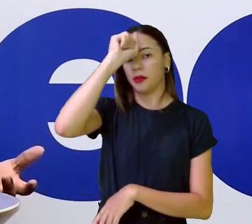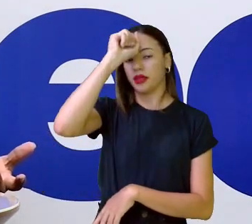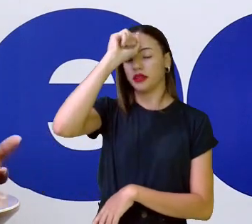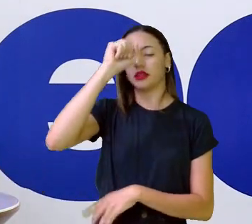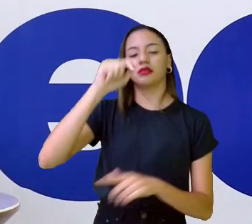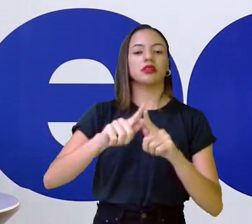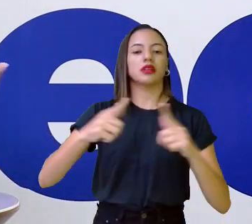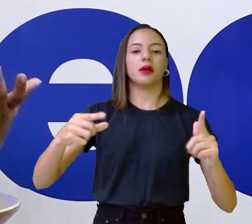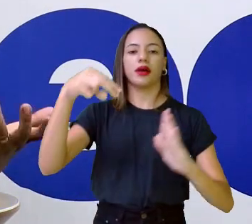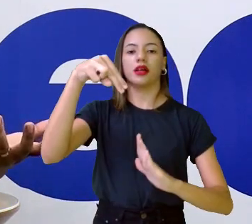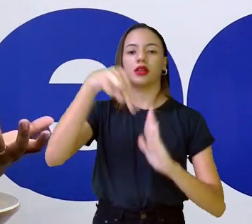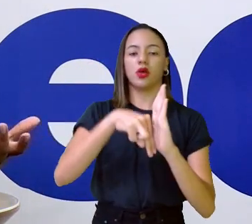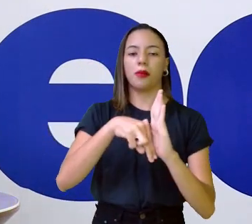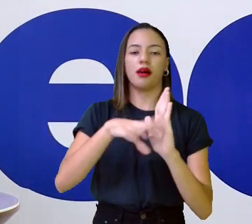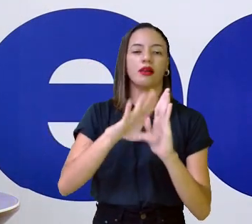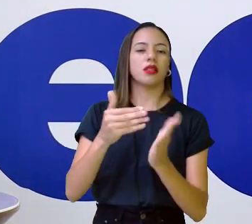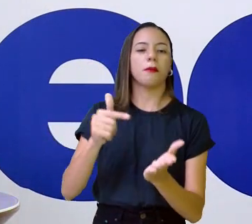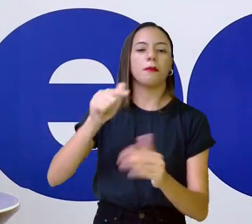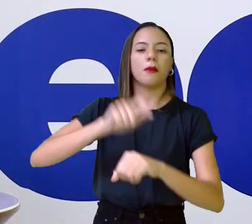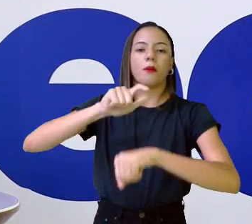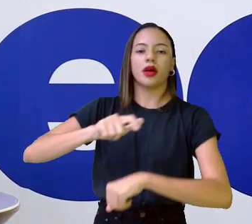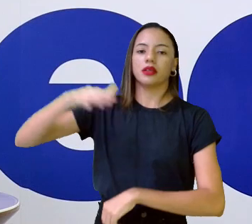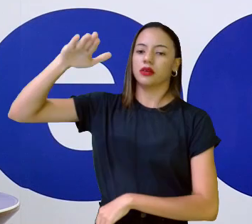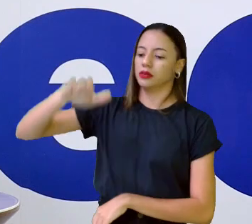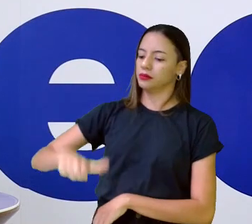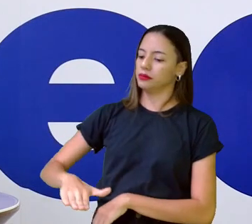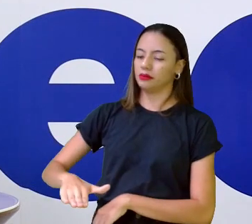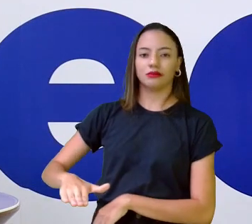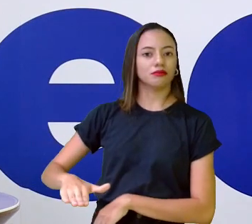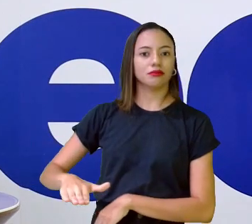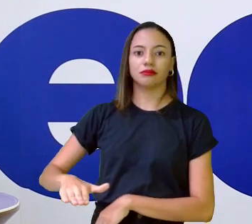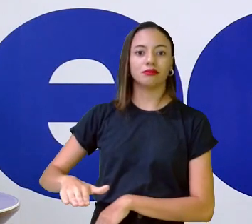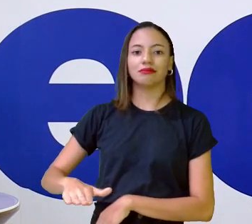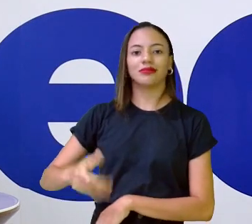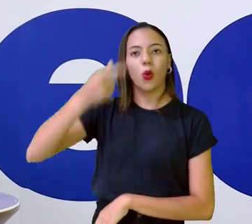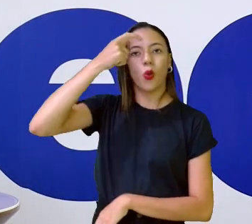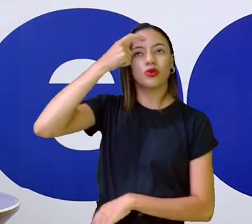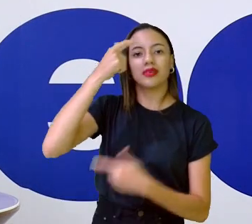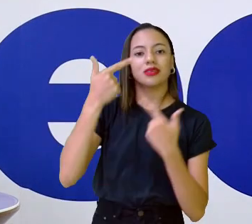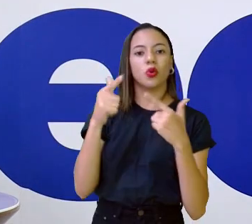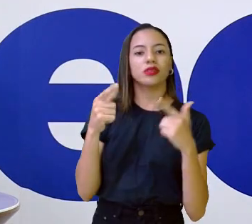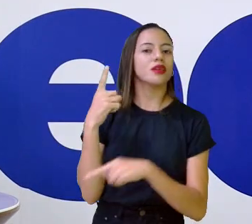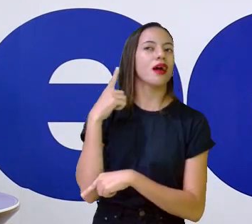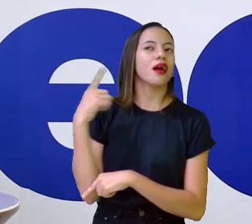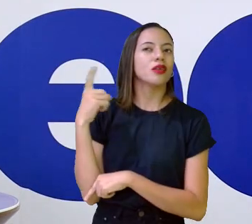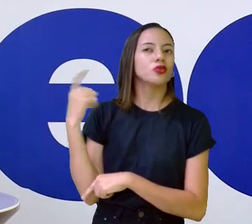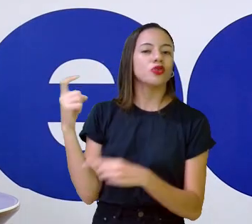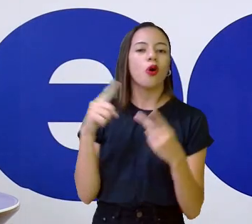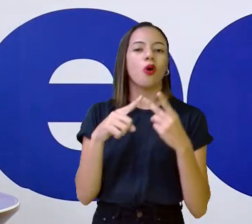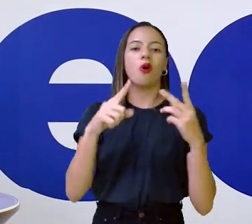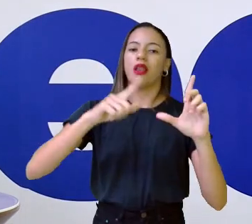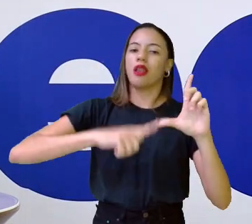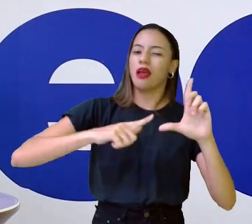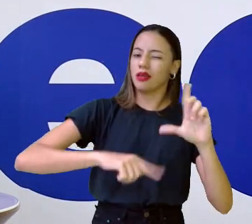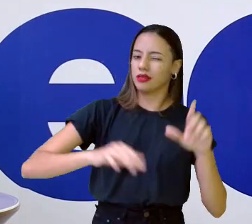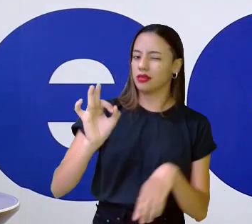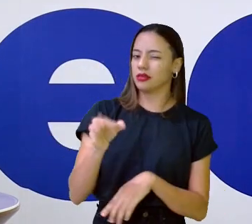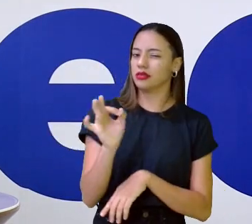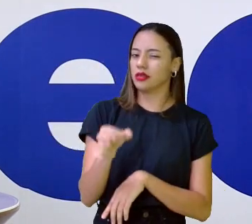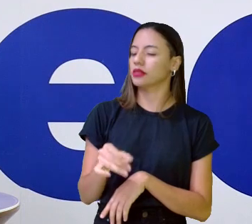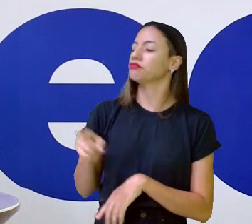normativa desde a primeira infância, a gente não ia ter essa consciência do som, da letra, não é? Isso